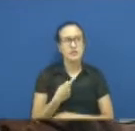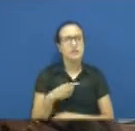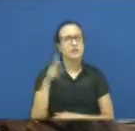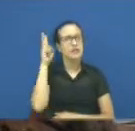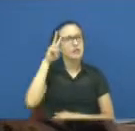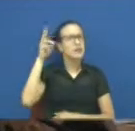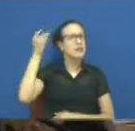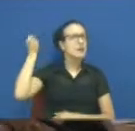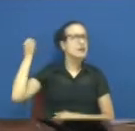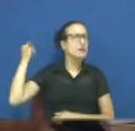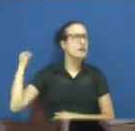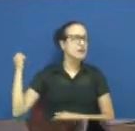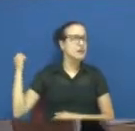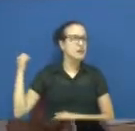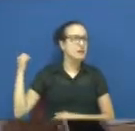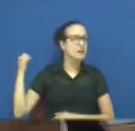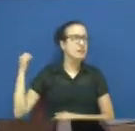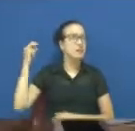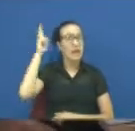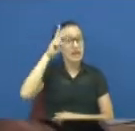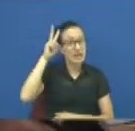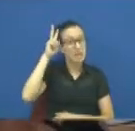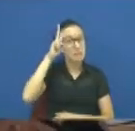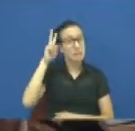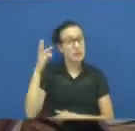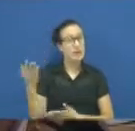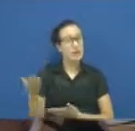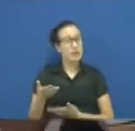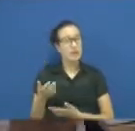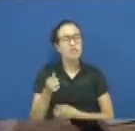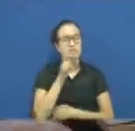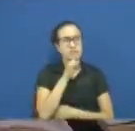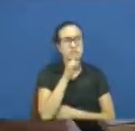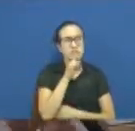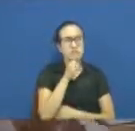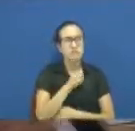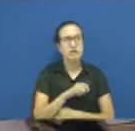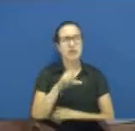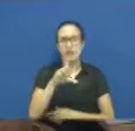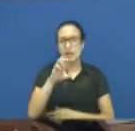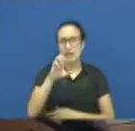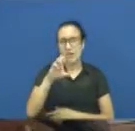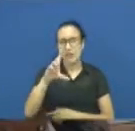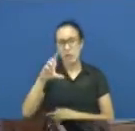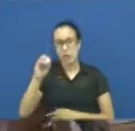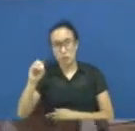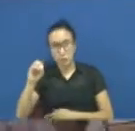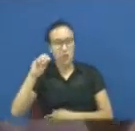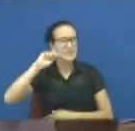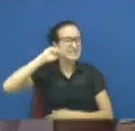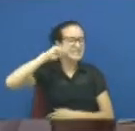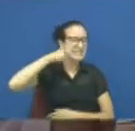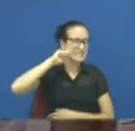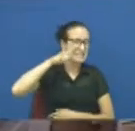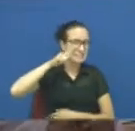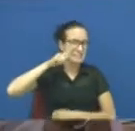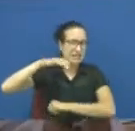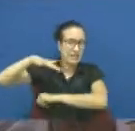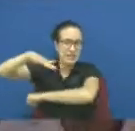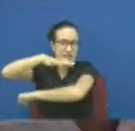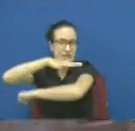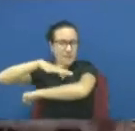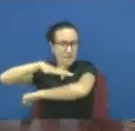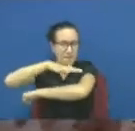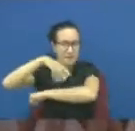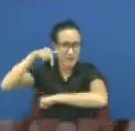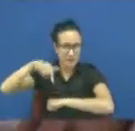aí o tempo, a gente vai se lembrar que ainda, quando o Lelo militava como dentista, lá na Praça Luciano